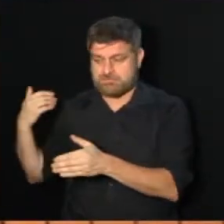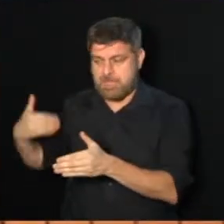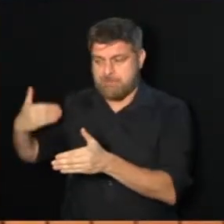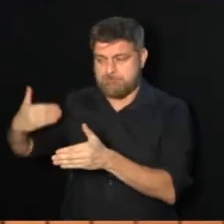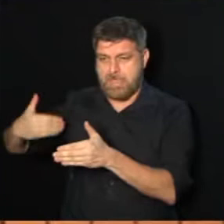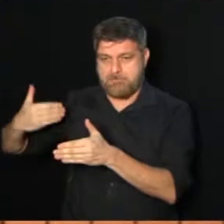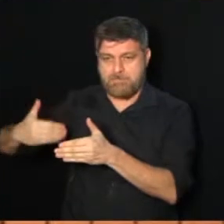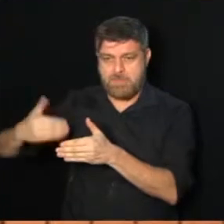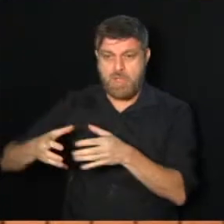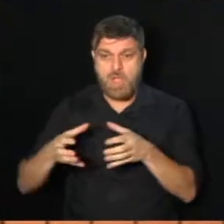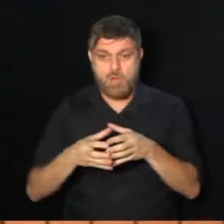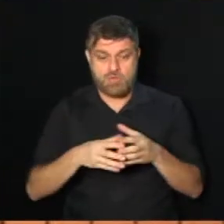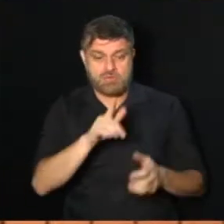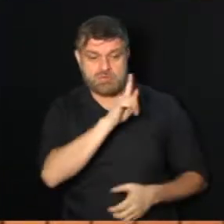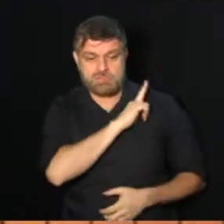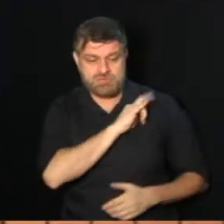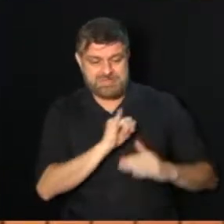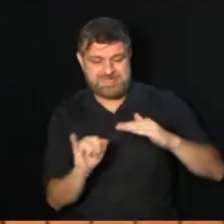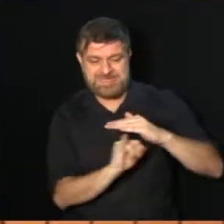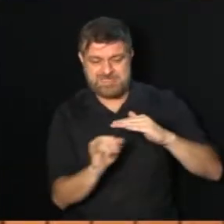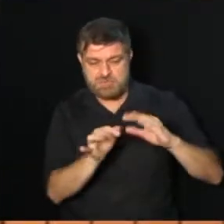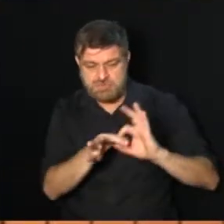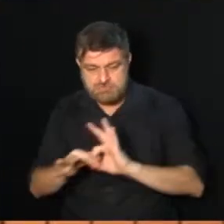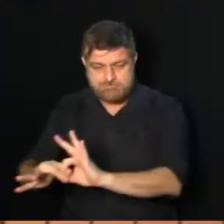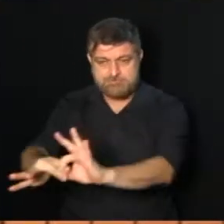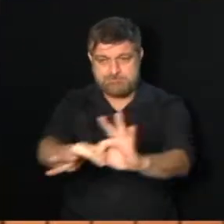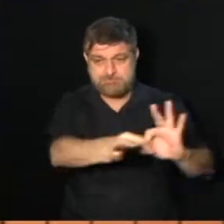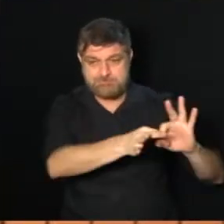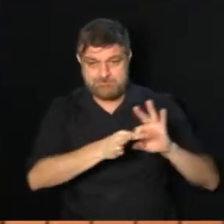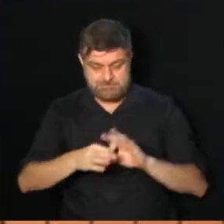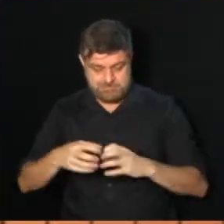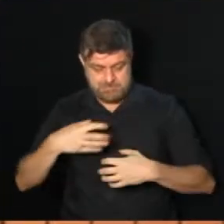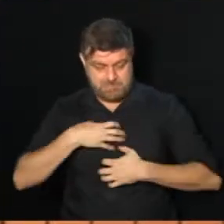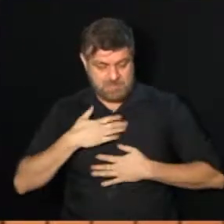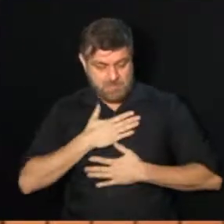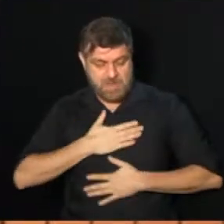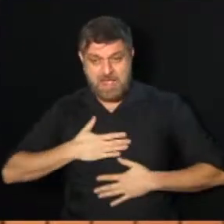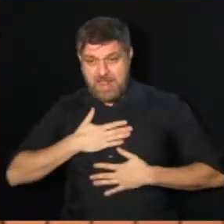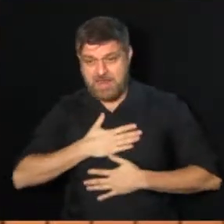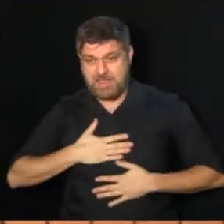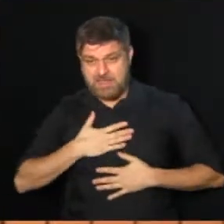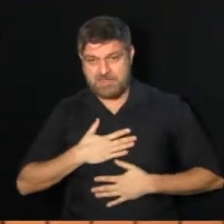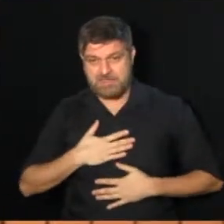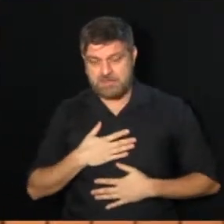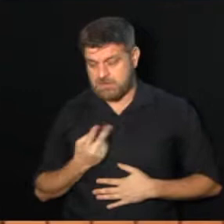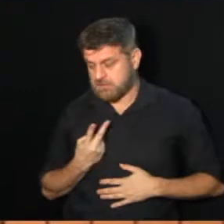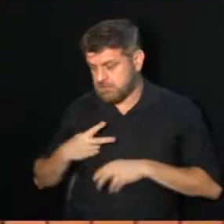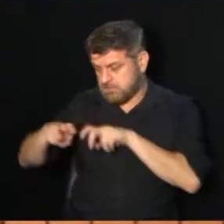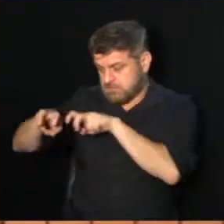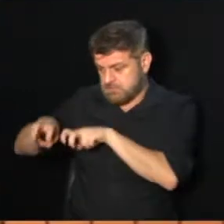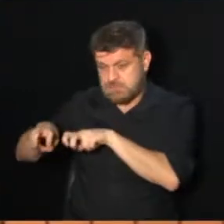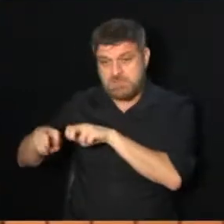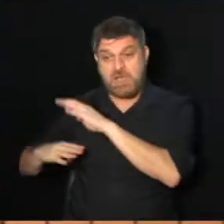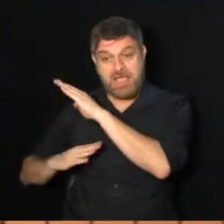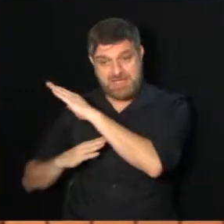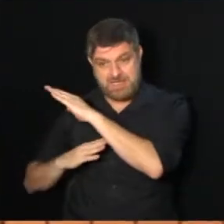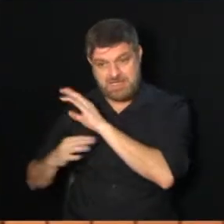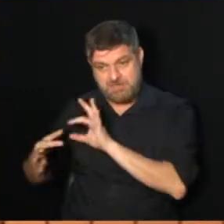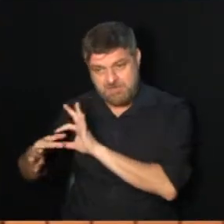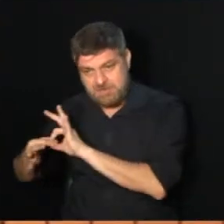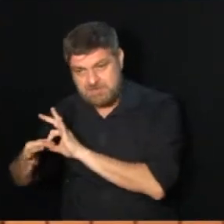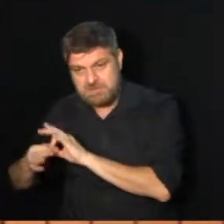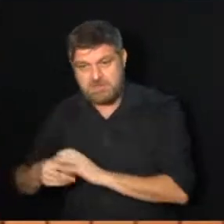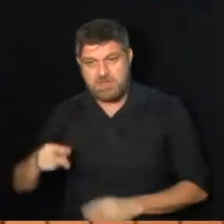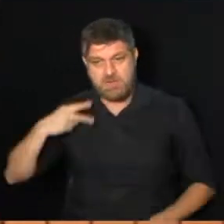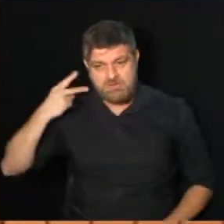gestor interinstitucional. Eu acho que me alegra muito poder estar aqui lado a lado com a Câmara de Vereadores, com